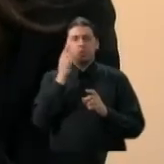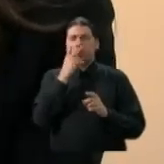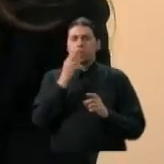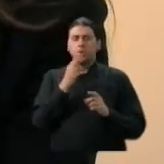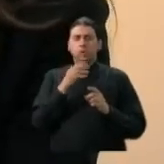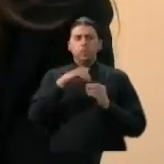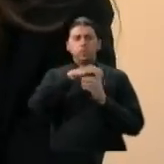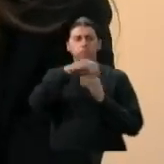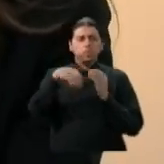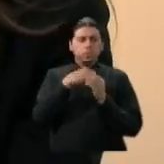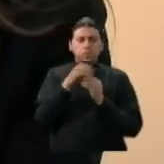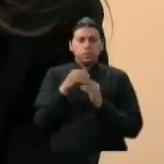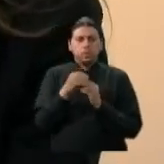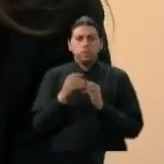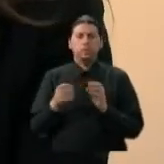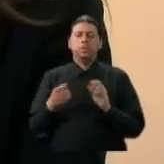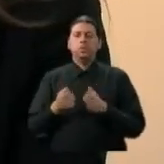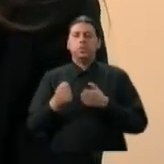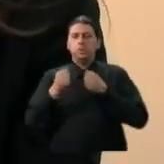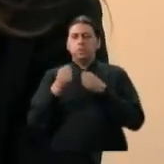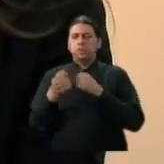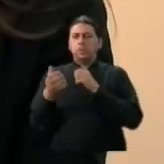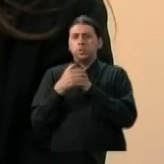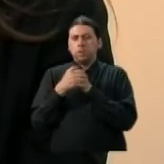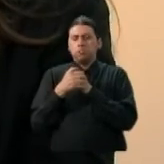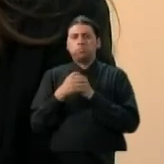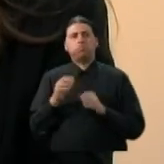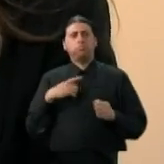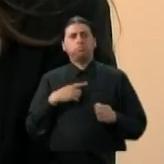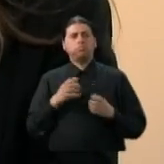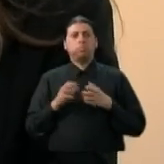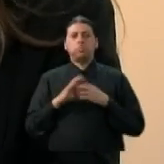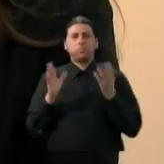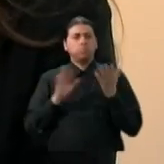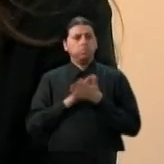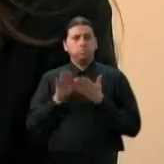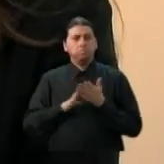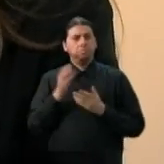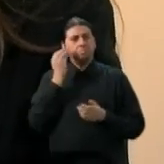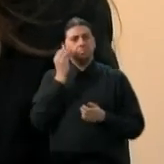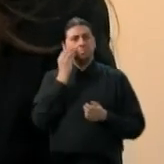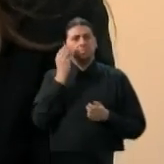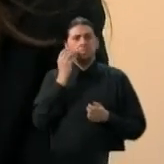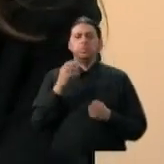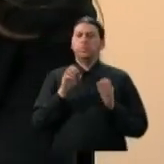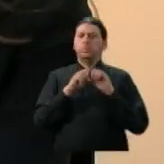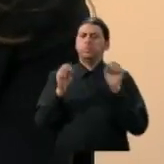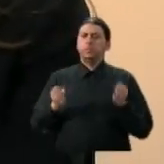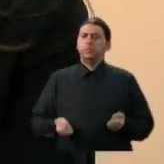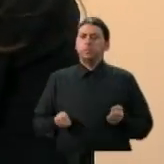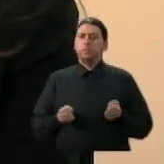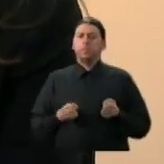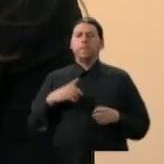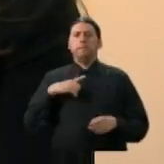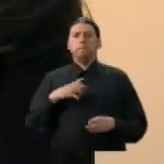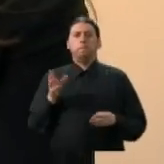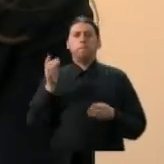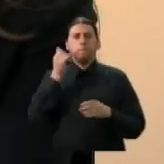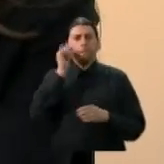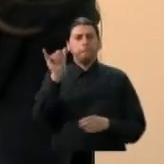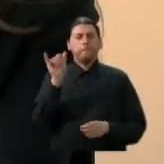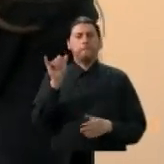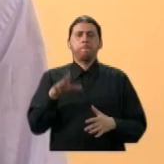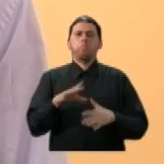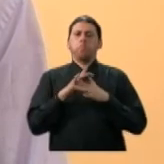realmente ele tem o envelope, né, que não permite essa identificação pelo sistema imunológico para poder justamente controlar e evitar um a infecção. Justamente por ser um